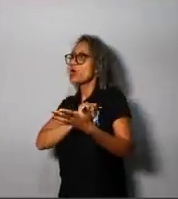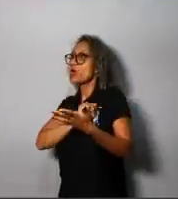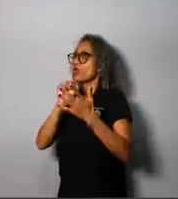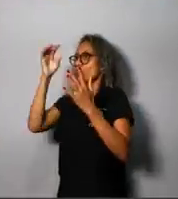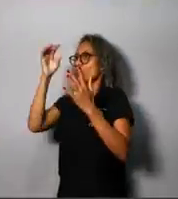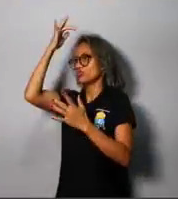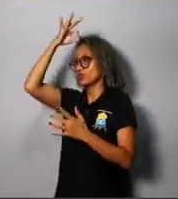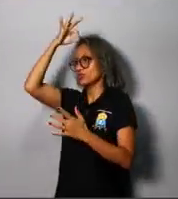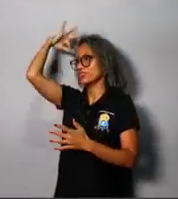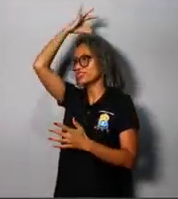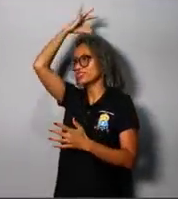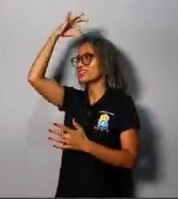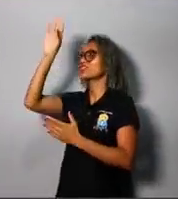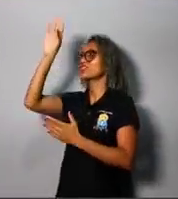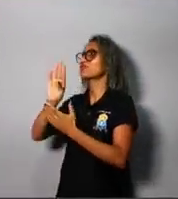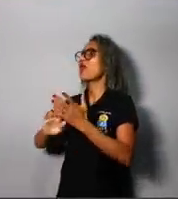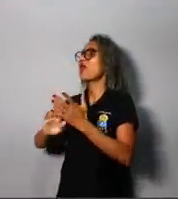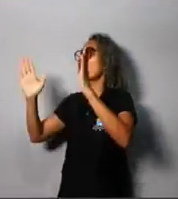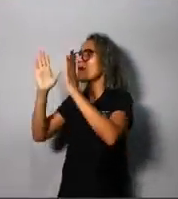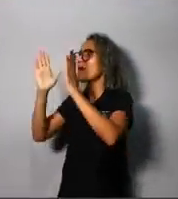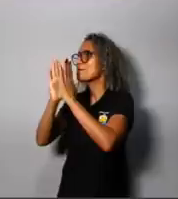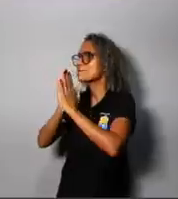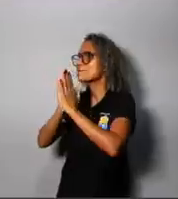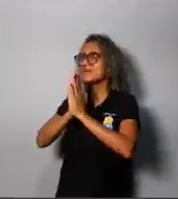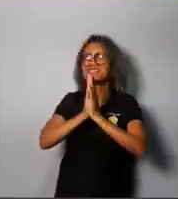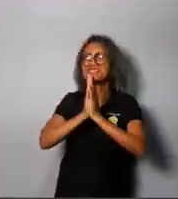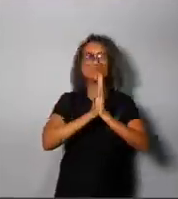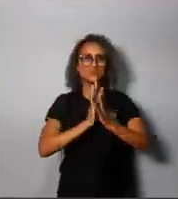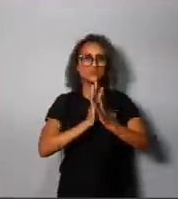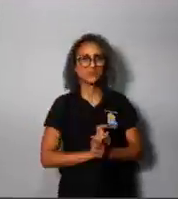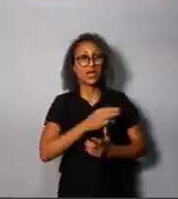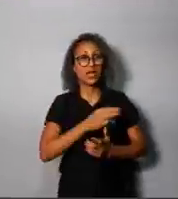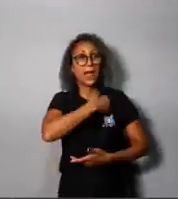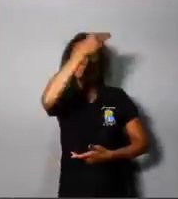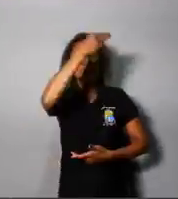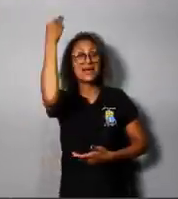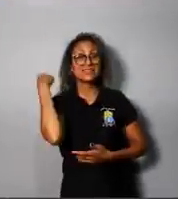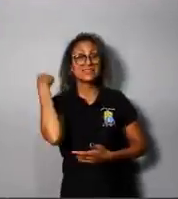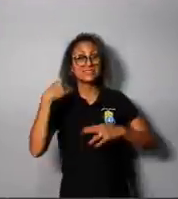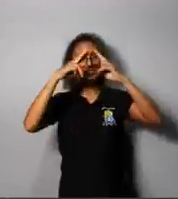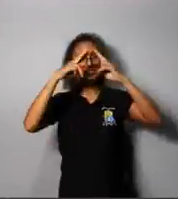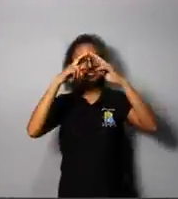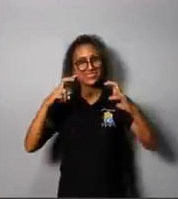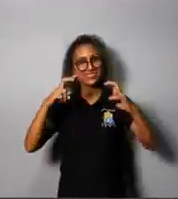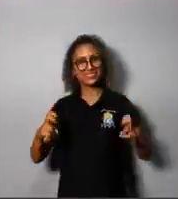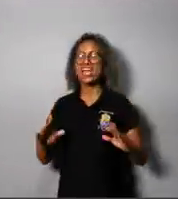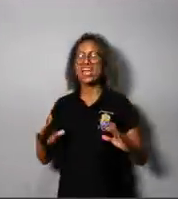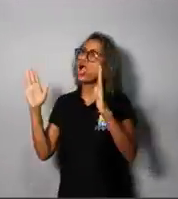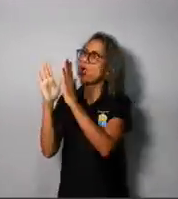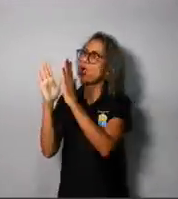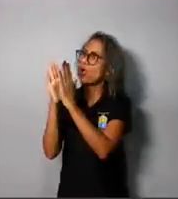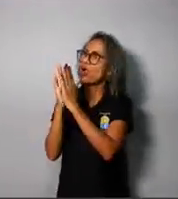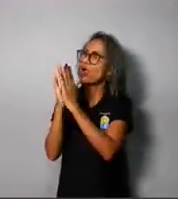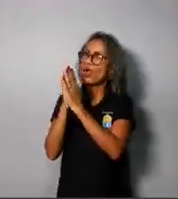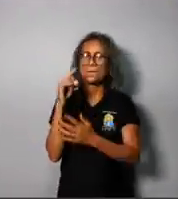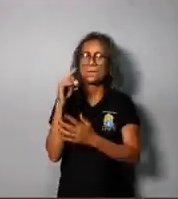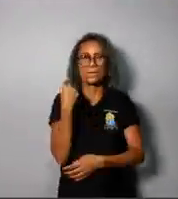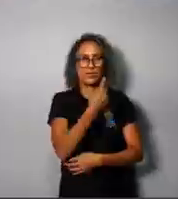Amém. Nossa Senhora de Nazaré, rogai por nós.